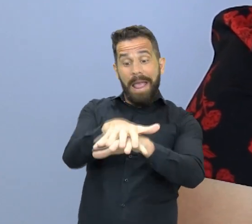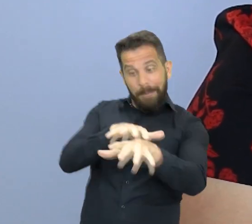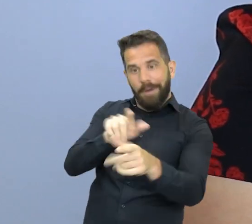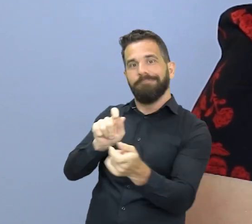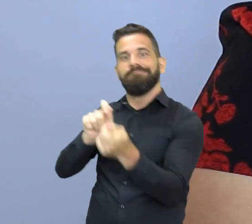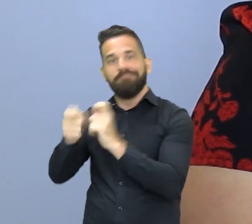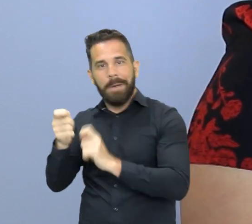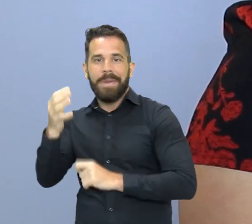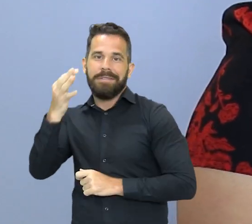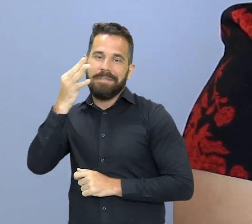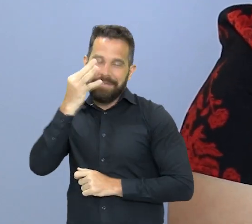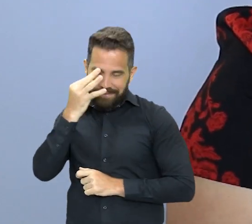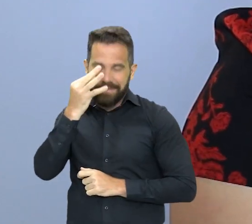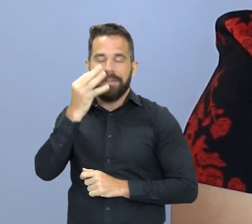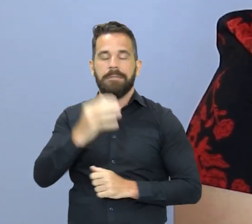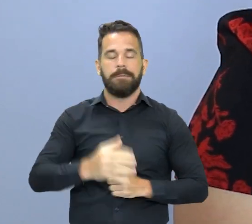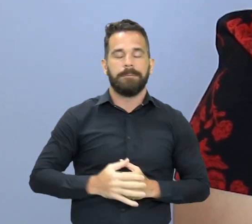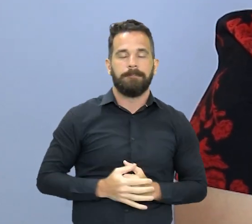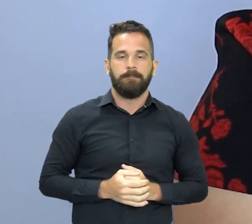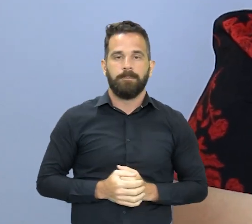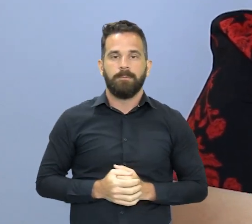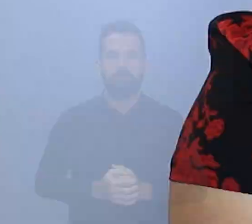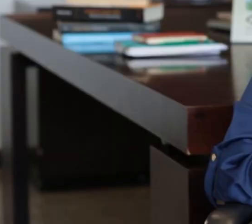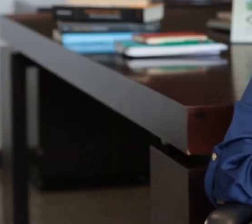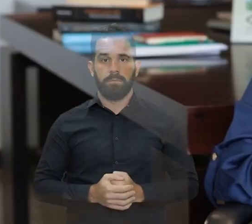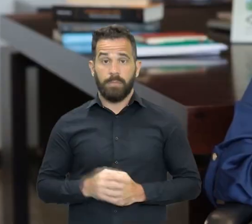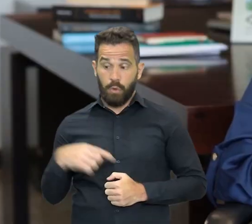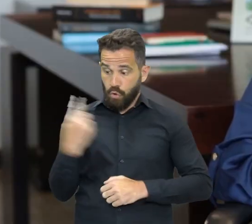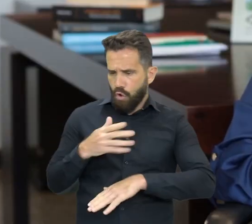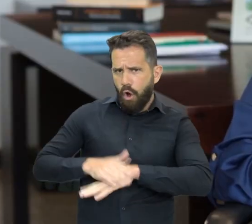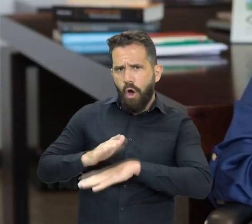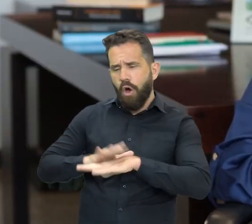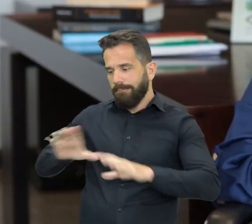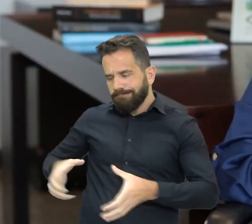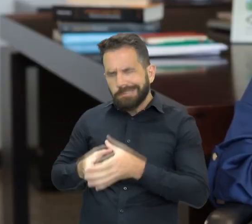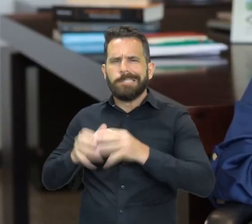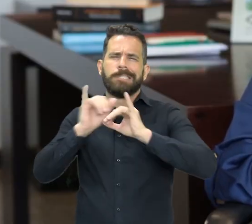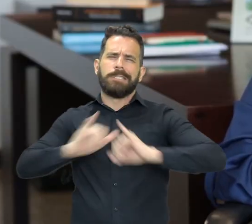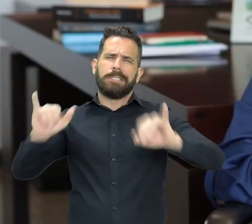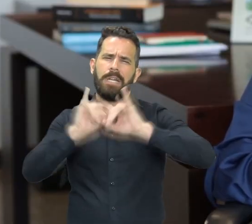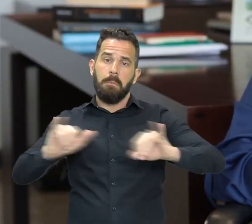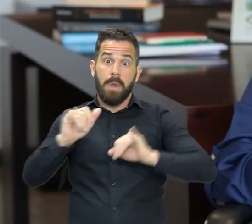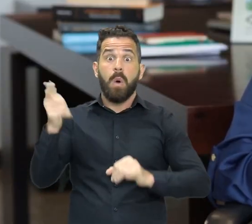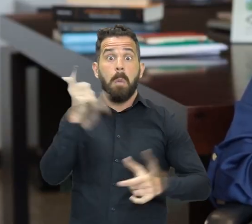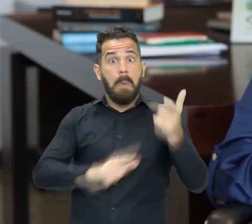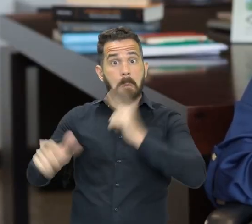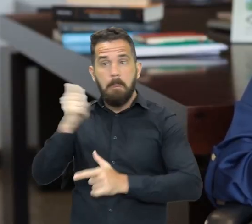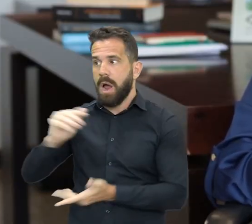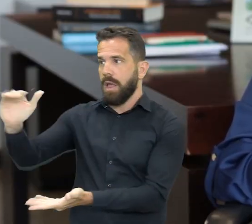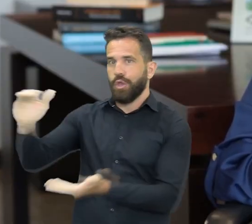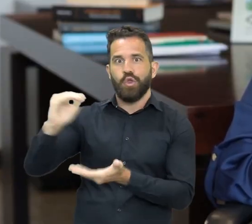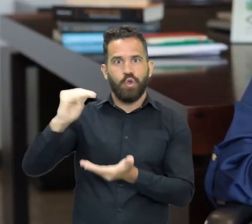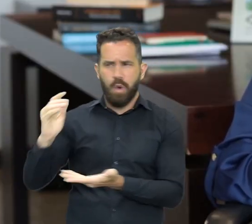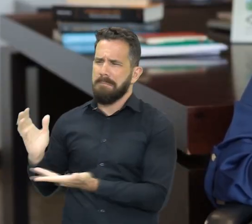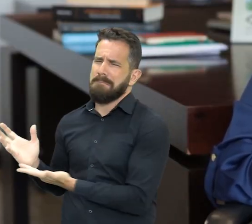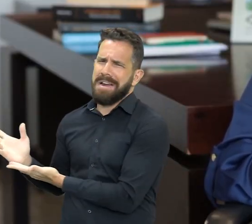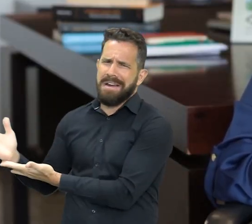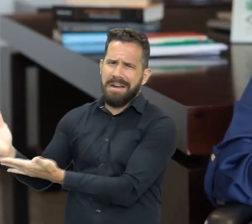para o remoto, quanto agora do remoto para o presencial. Foram feitas campanhas e nós conseguimos